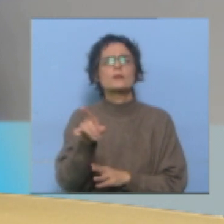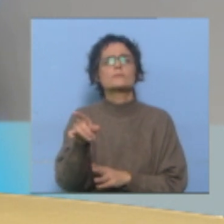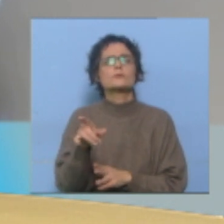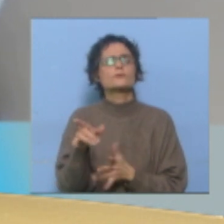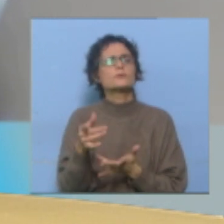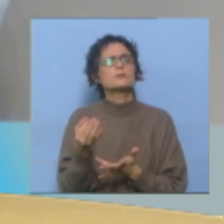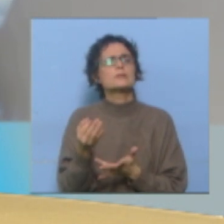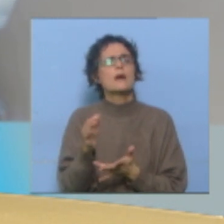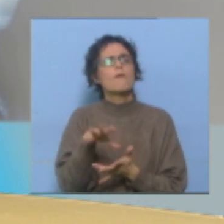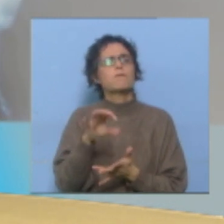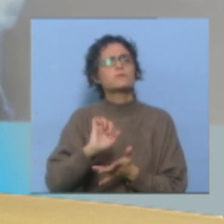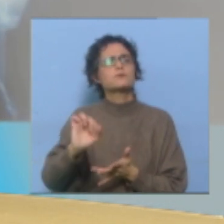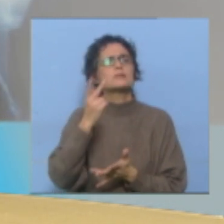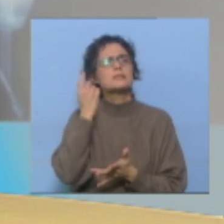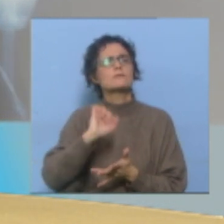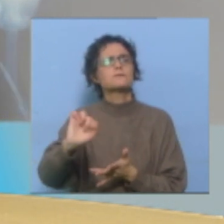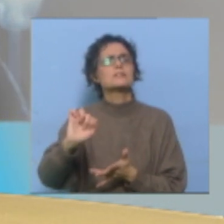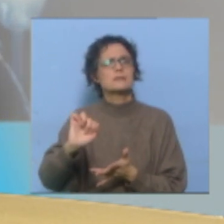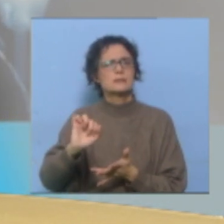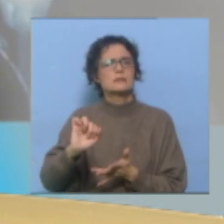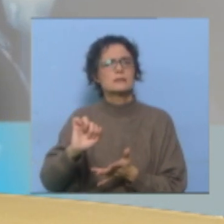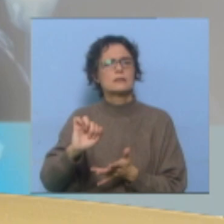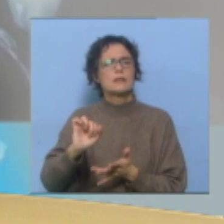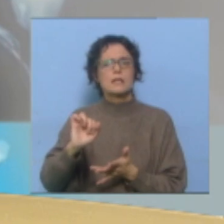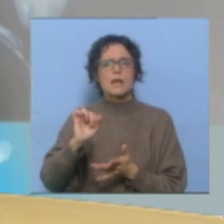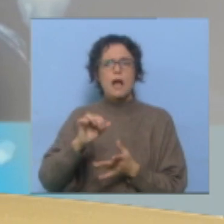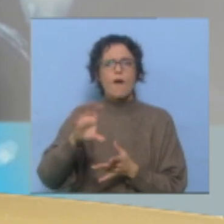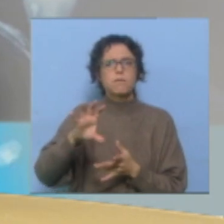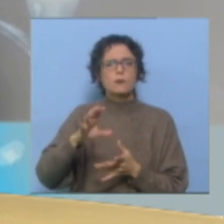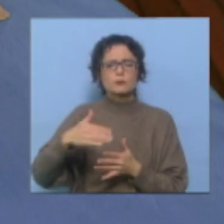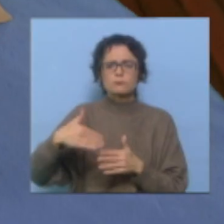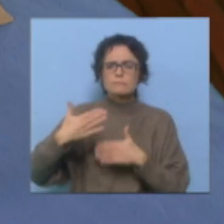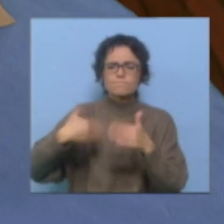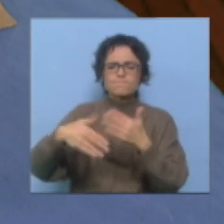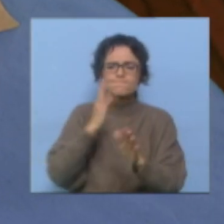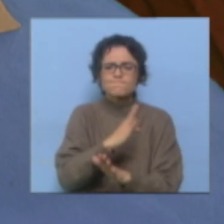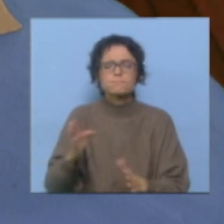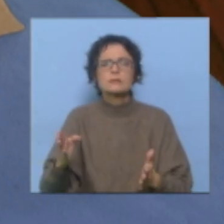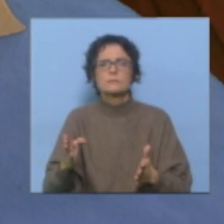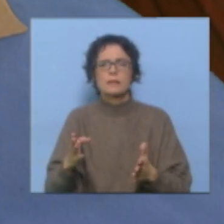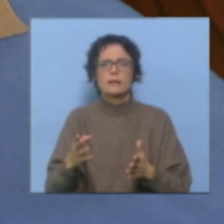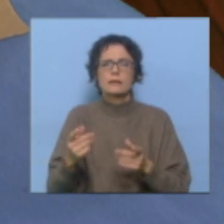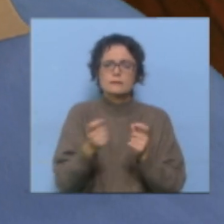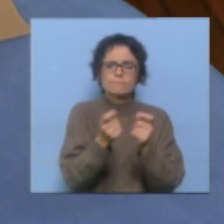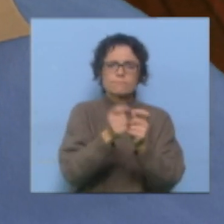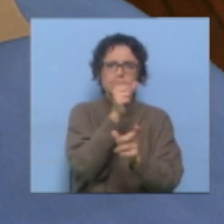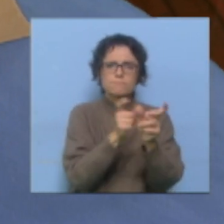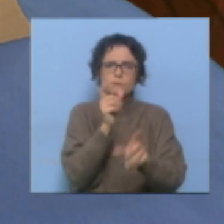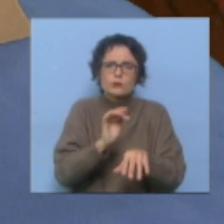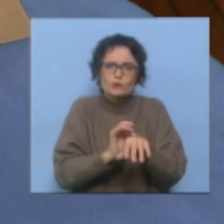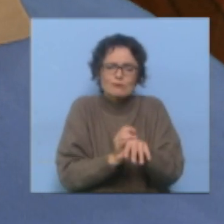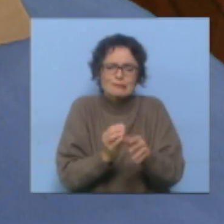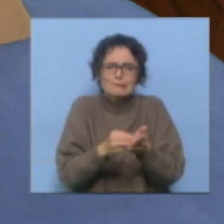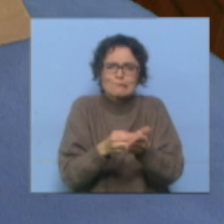estar com, o estar próximo, o envolver-se, o ir junto daqueles que estavam mais fragilizados. Foi